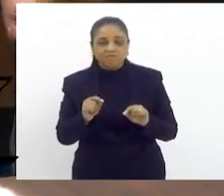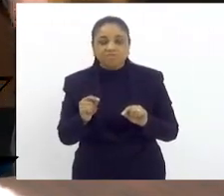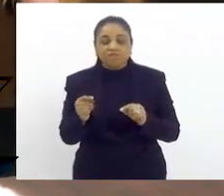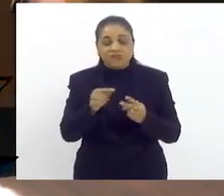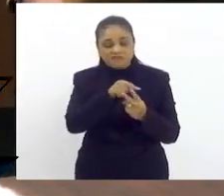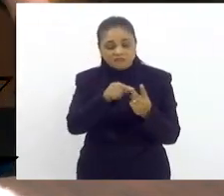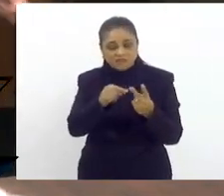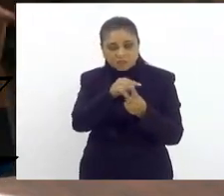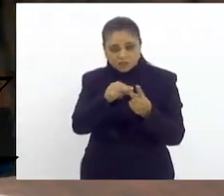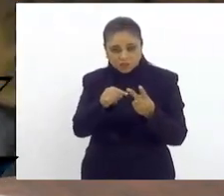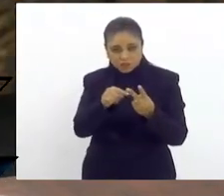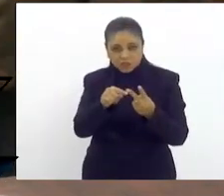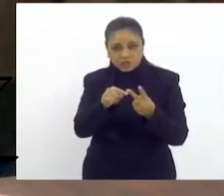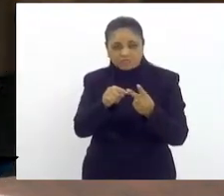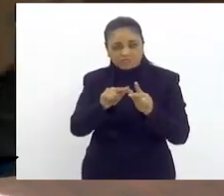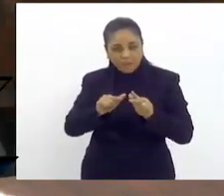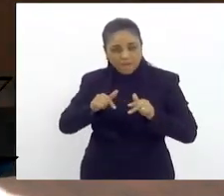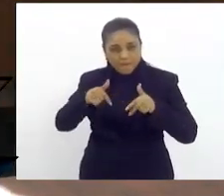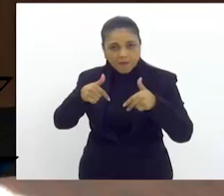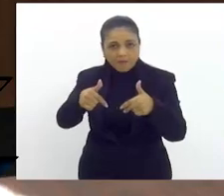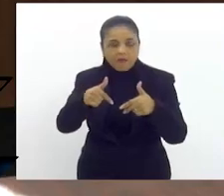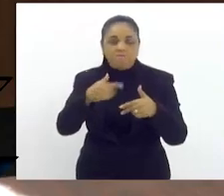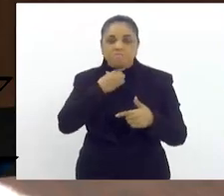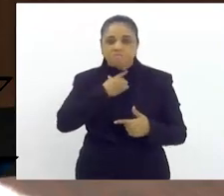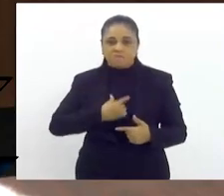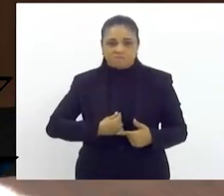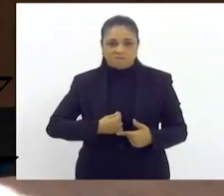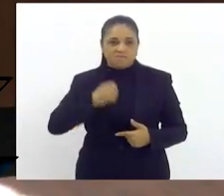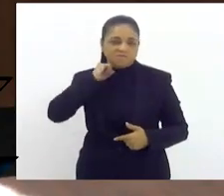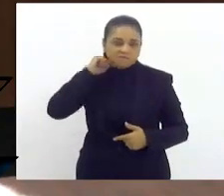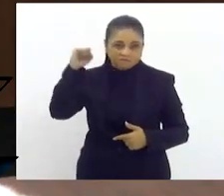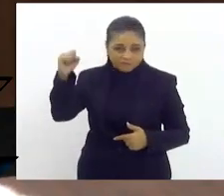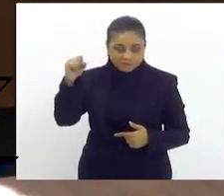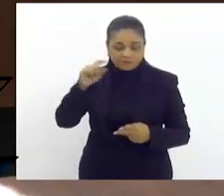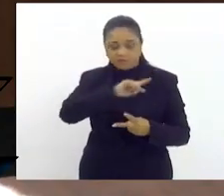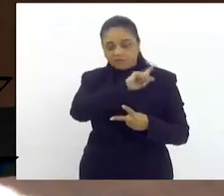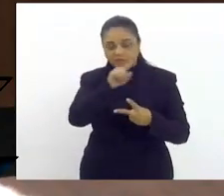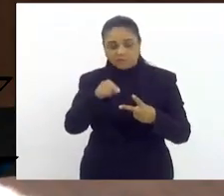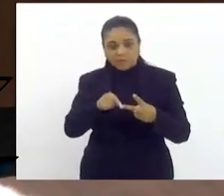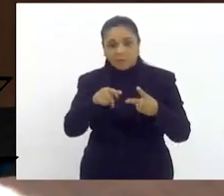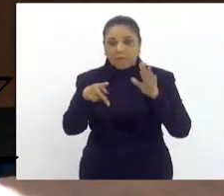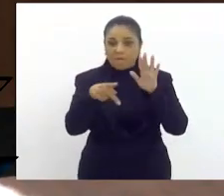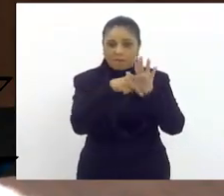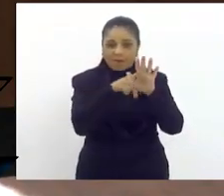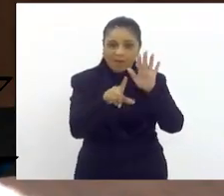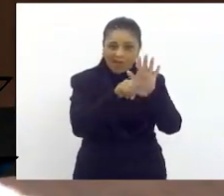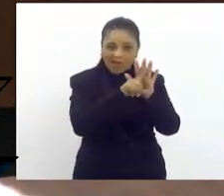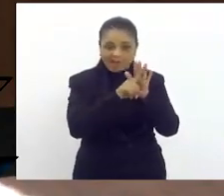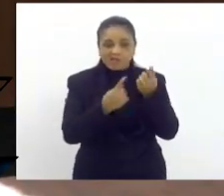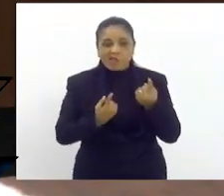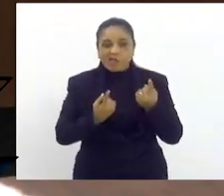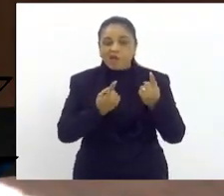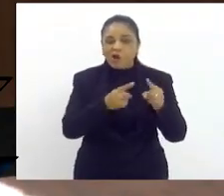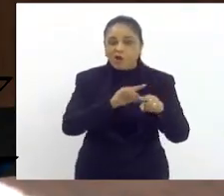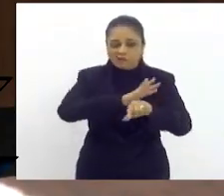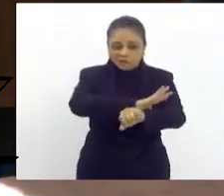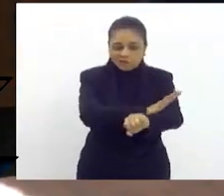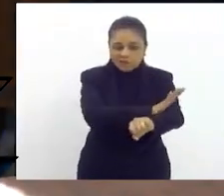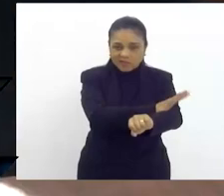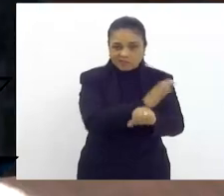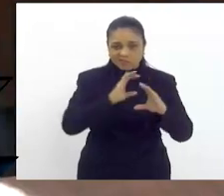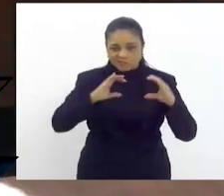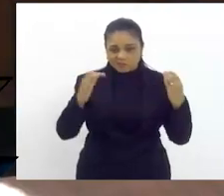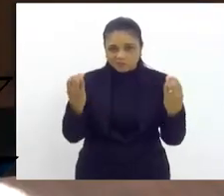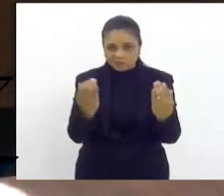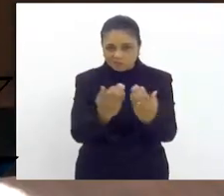duas iniciativas que a medalha Tiradentes e também esse PL que Visa combater o racismo nos